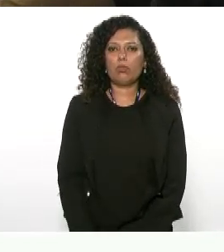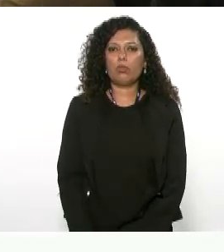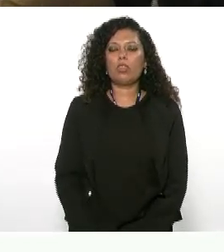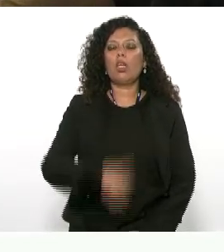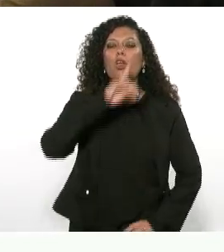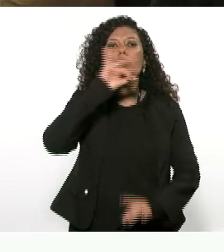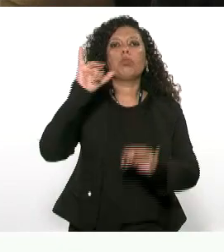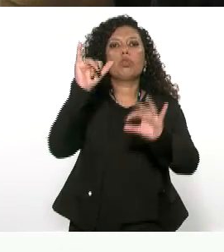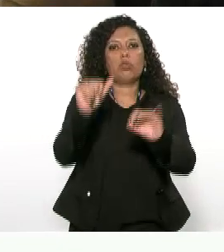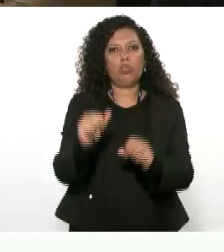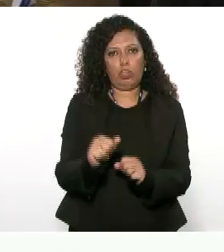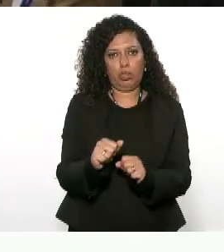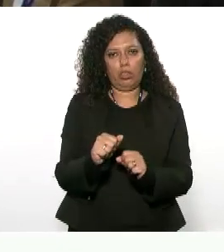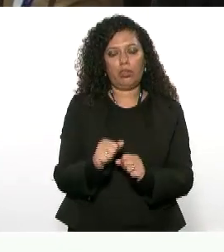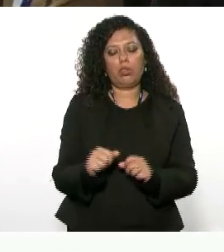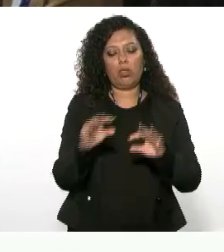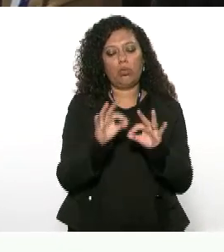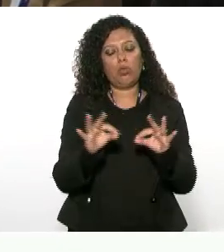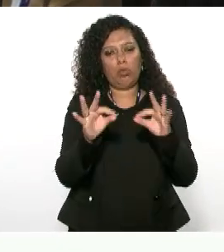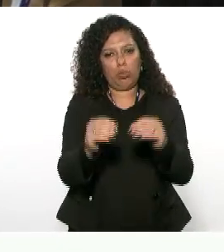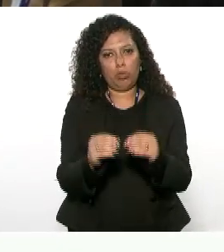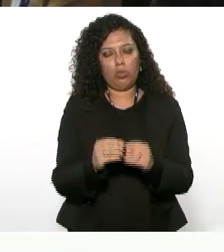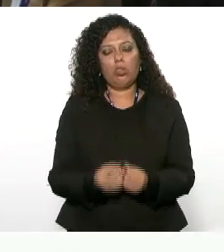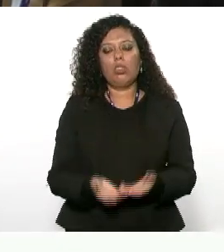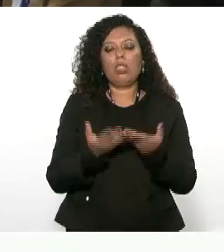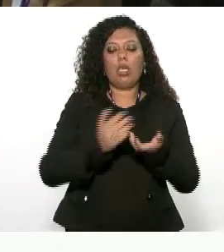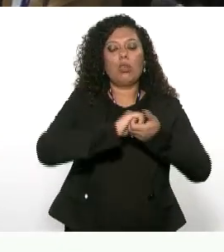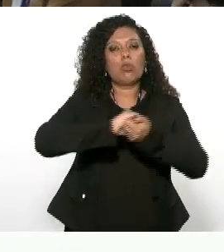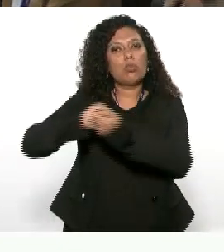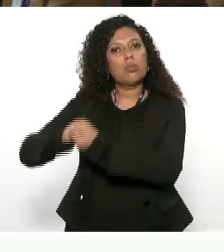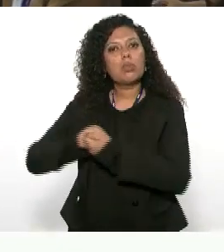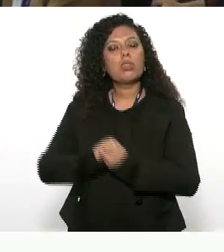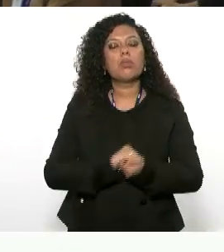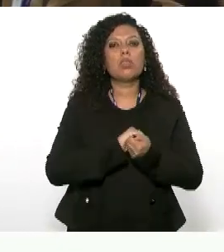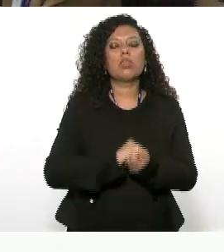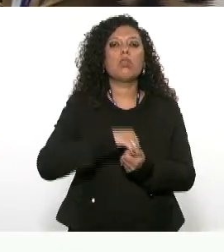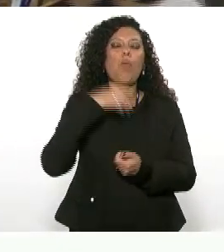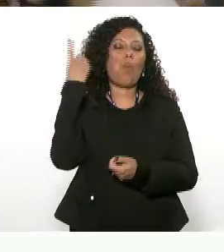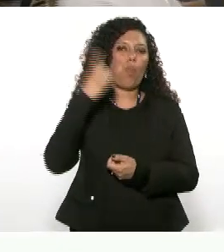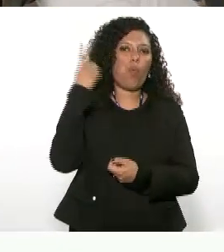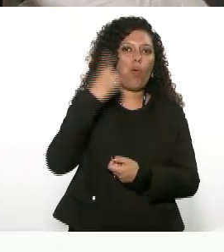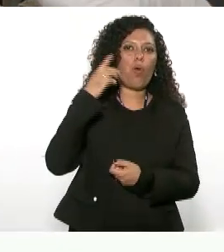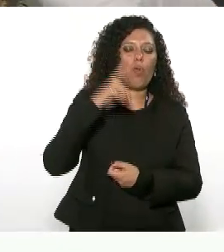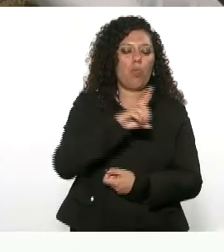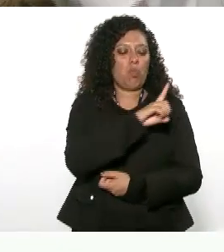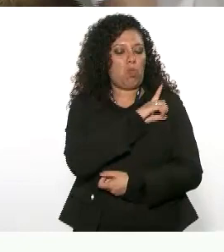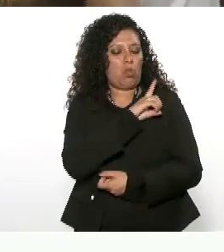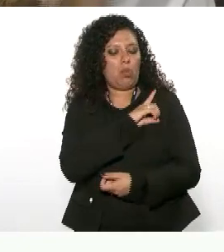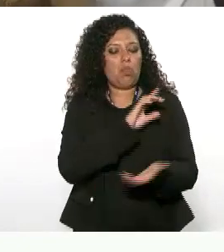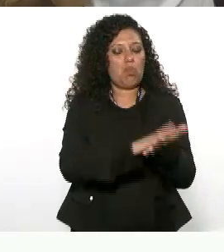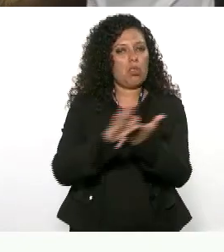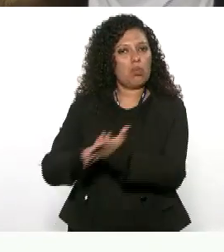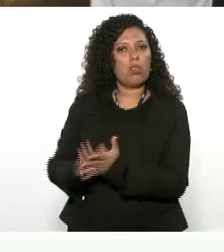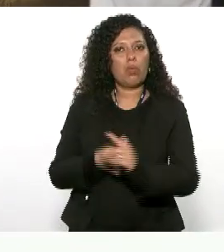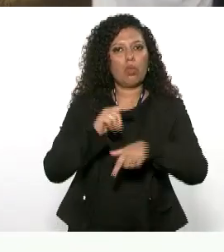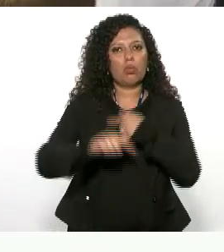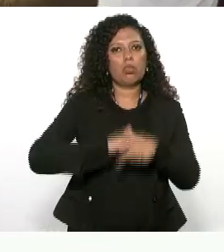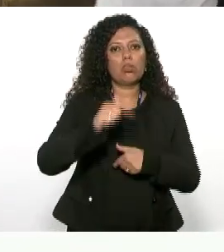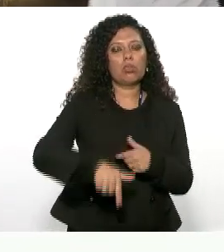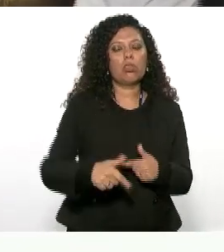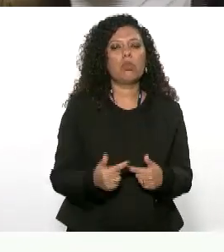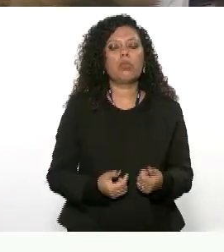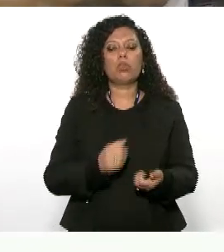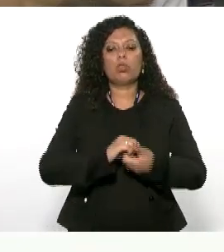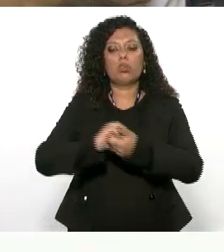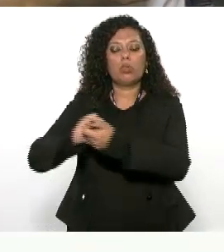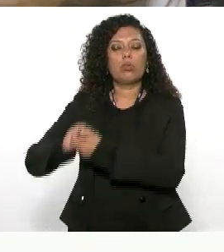Bom dia a todos. Gostaria de cumprimentar a deputada Marta Rocha, parabenizá-la pela iniciativa,